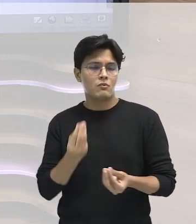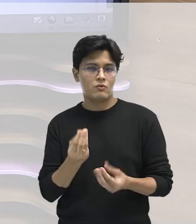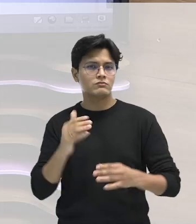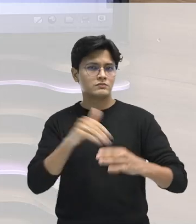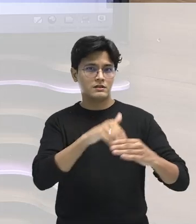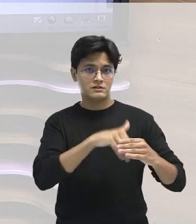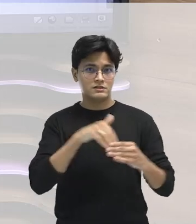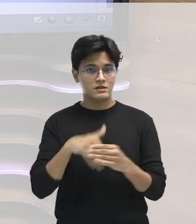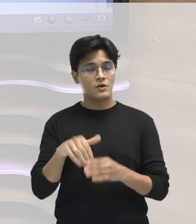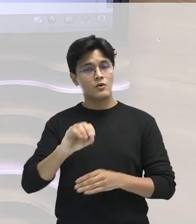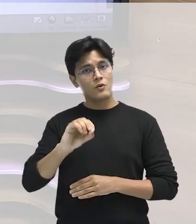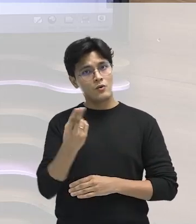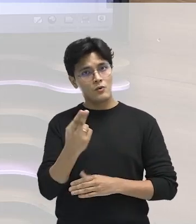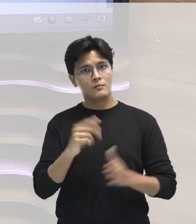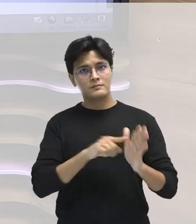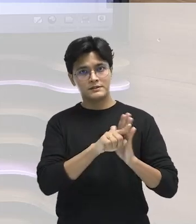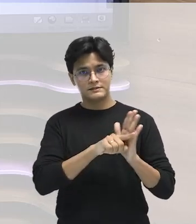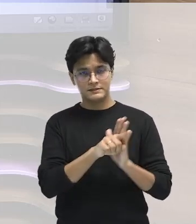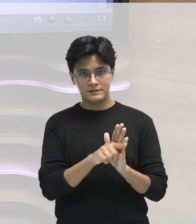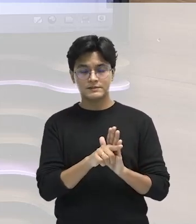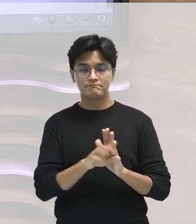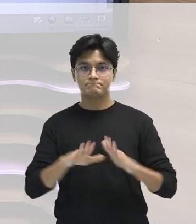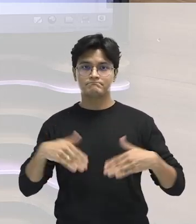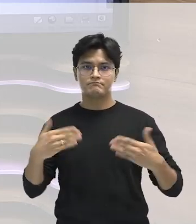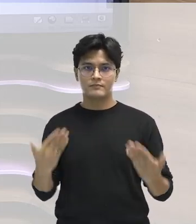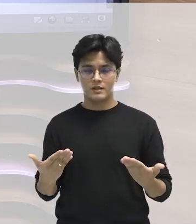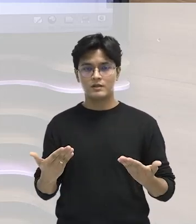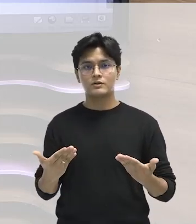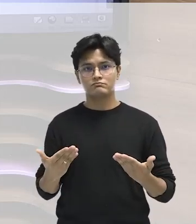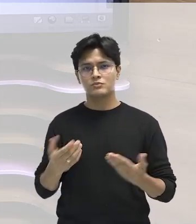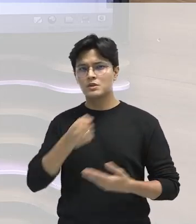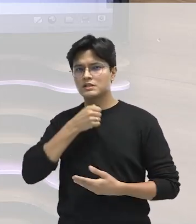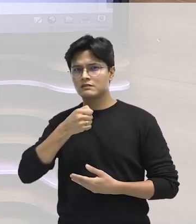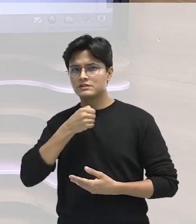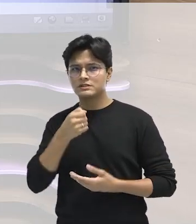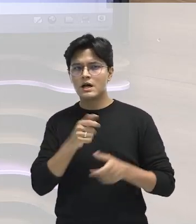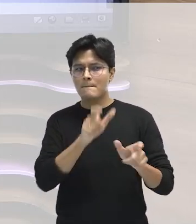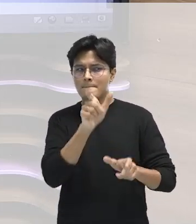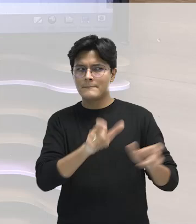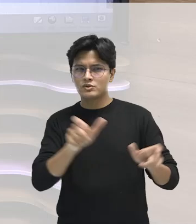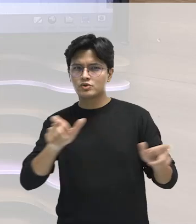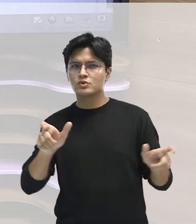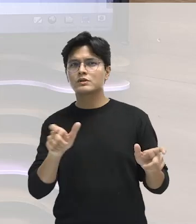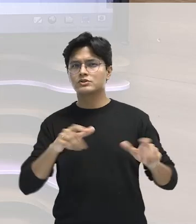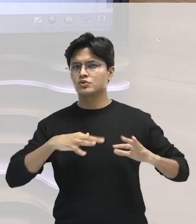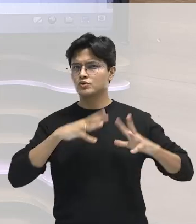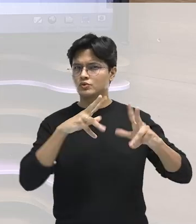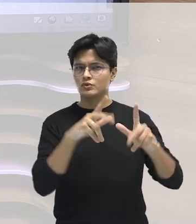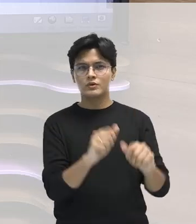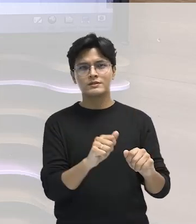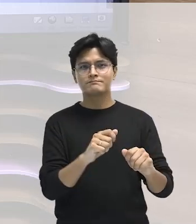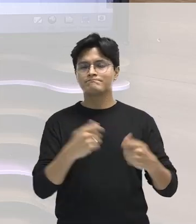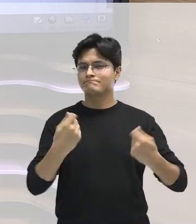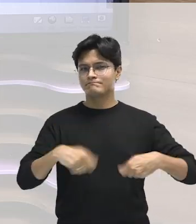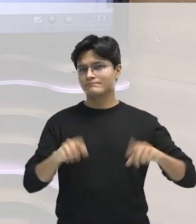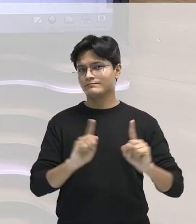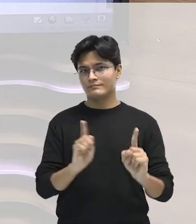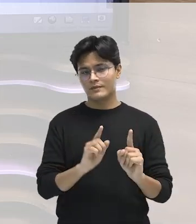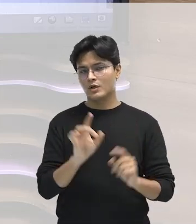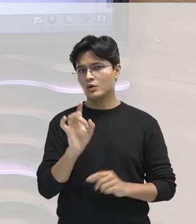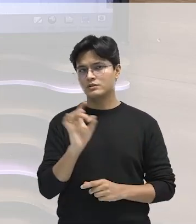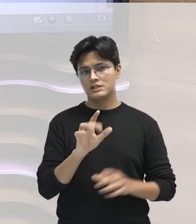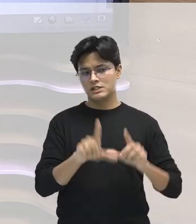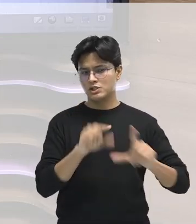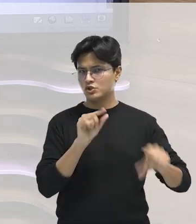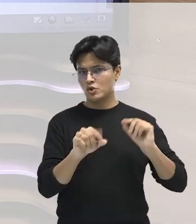daquela pesquisa, tá? Então, vejam que não é necessário entrevistar todas as pessoas. Então, são entrevistados apenas um